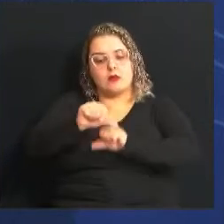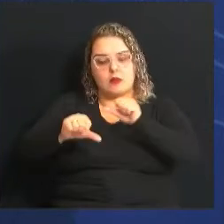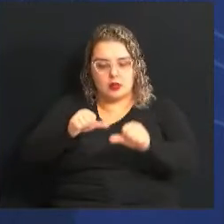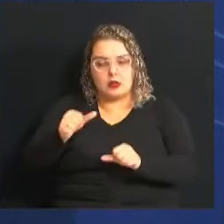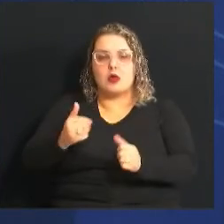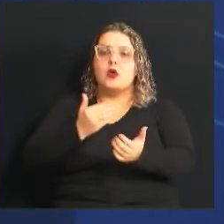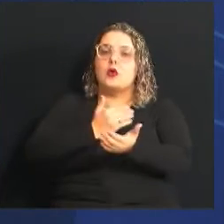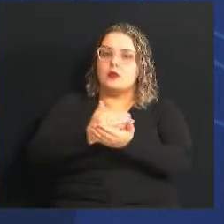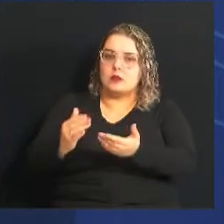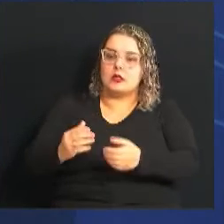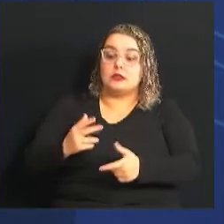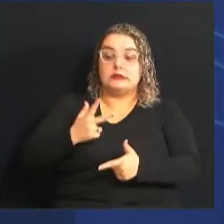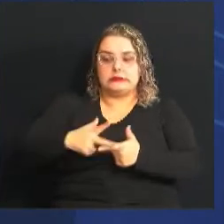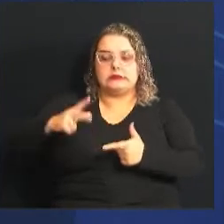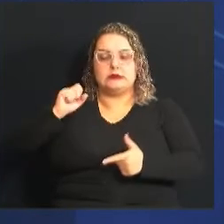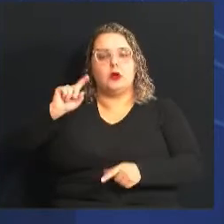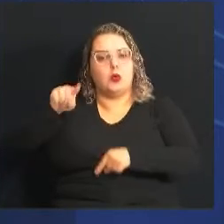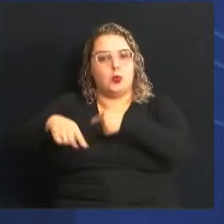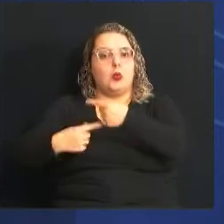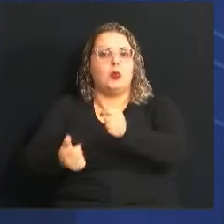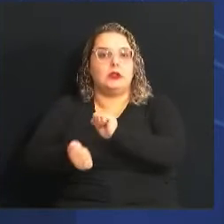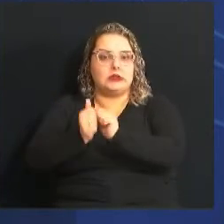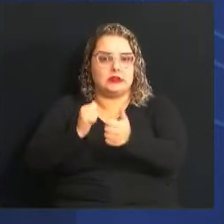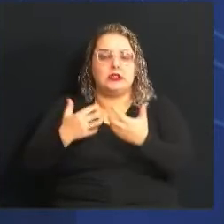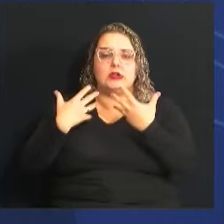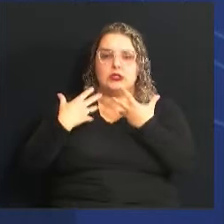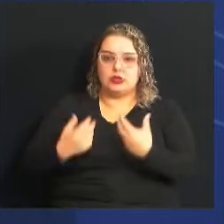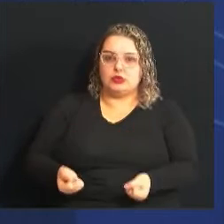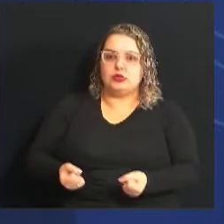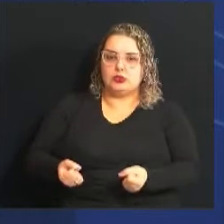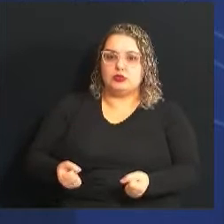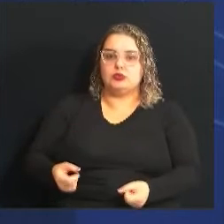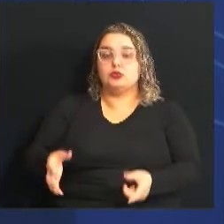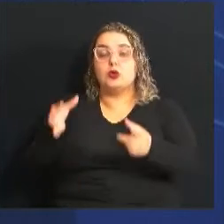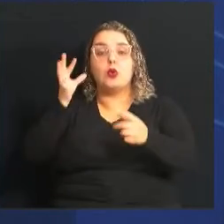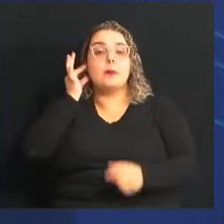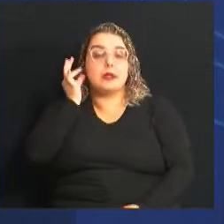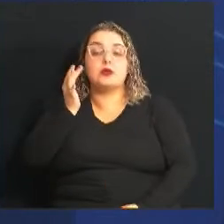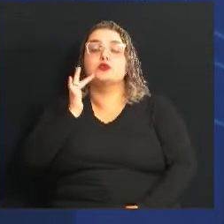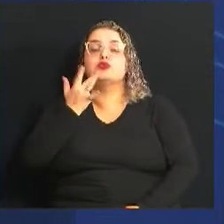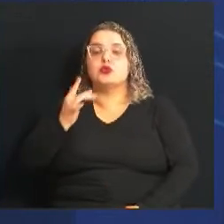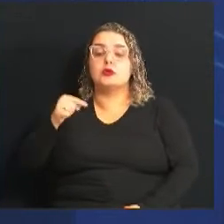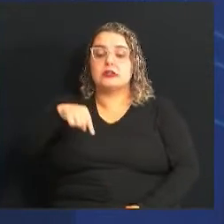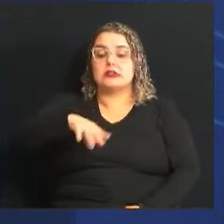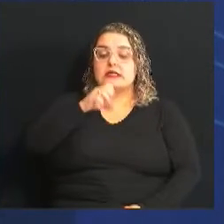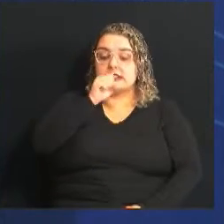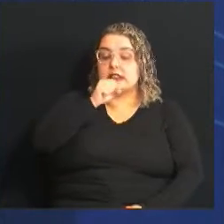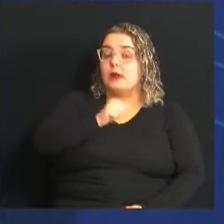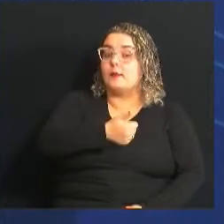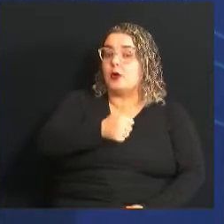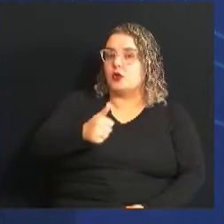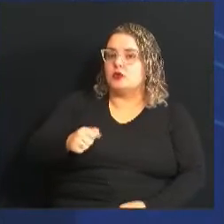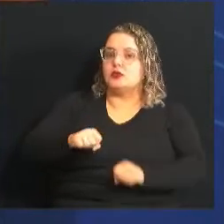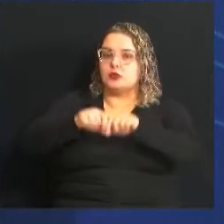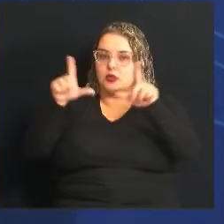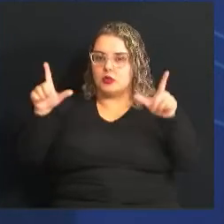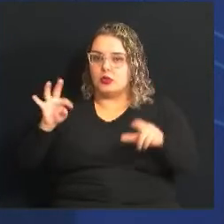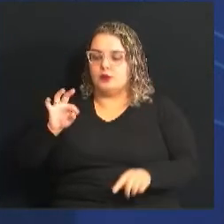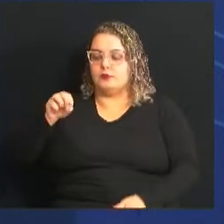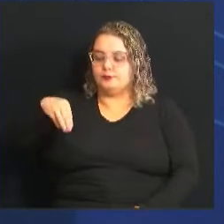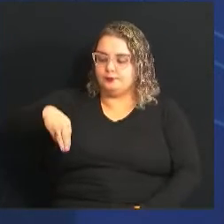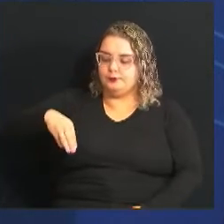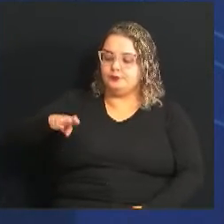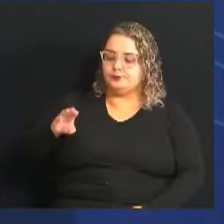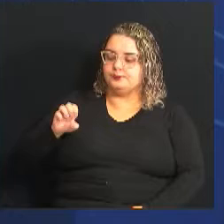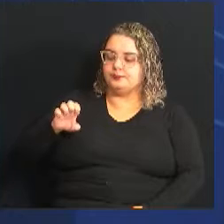começar a ganhar. Próximo jogo recebe no Brinco de Ouro neste sábado, 11 horas da manhã, o Tombense. Ao